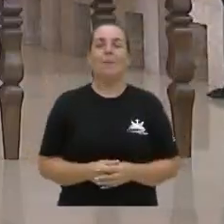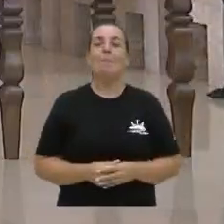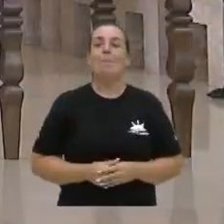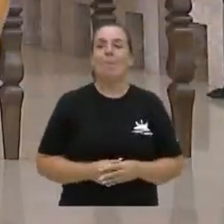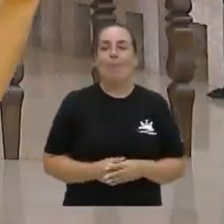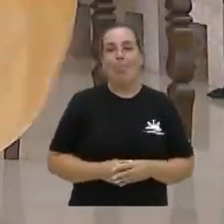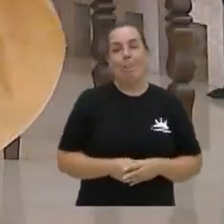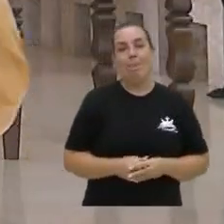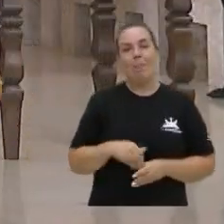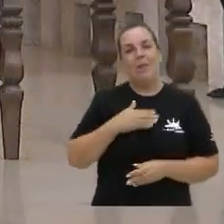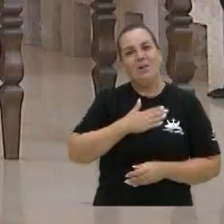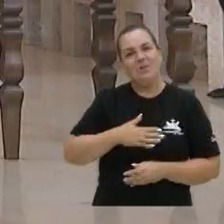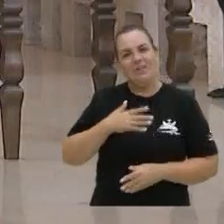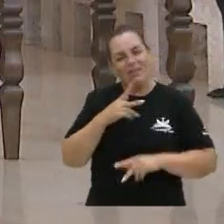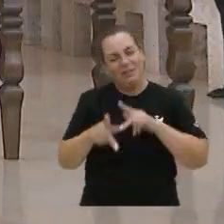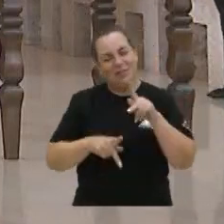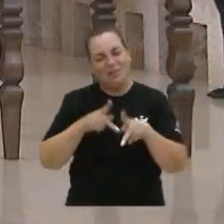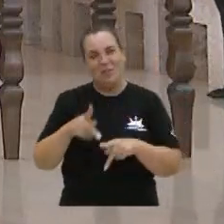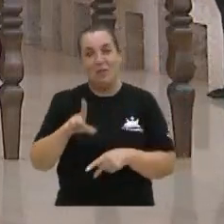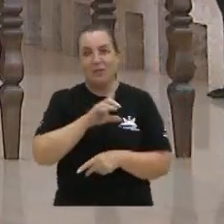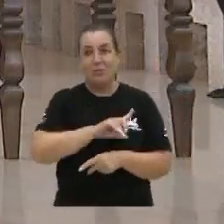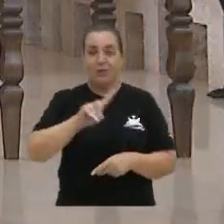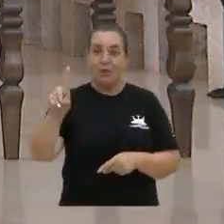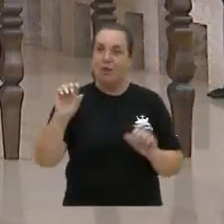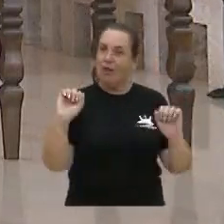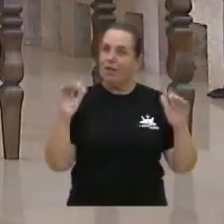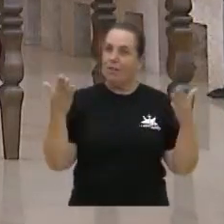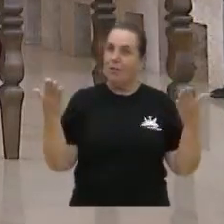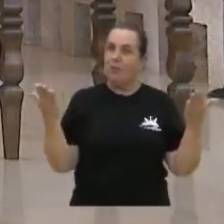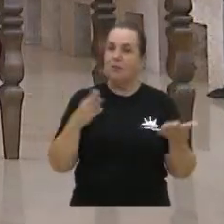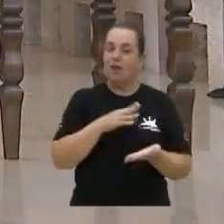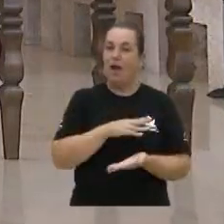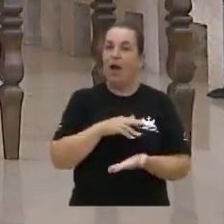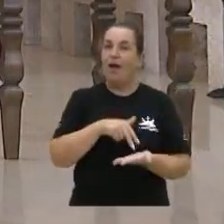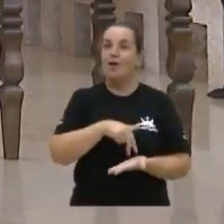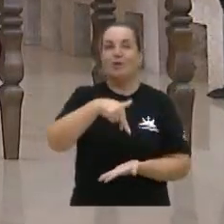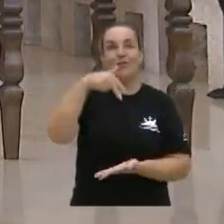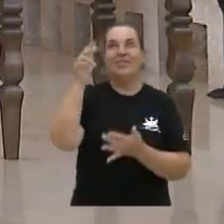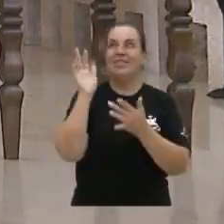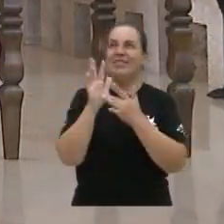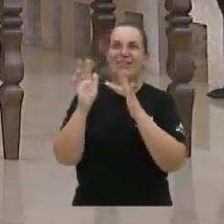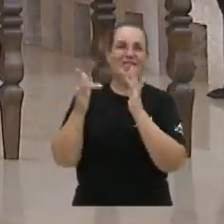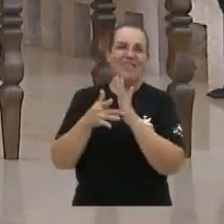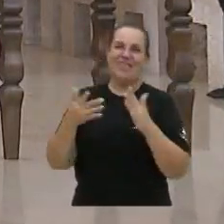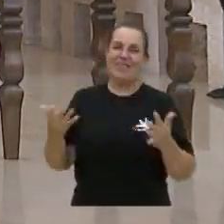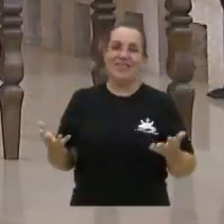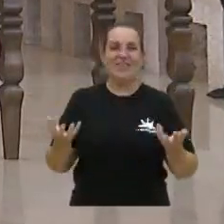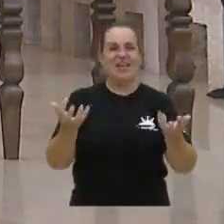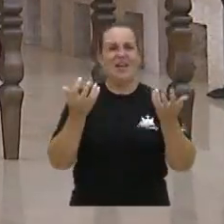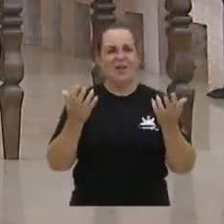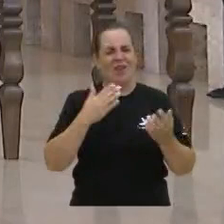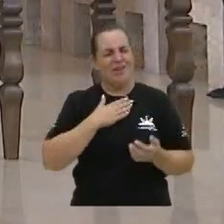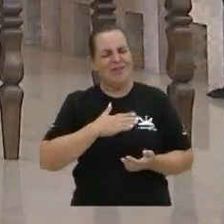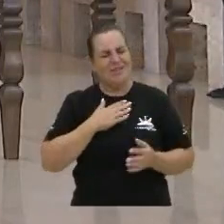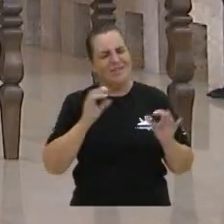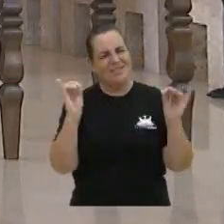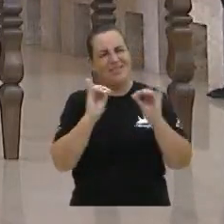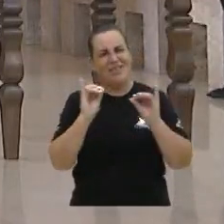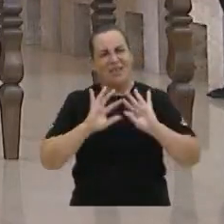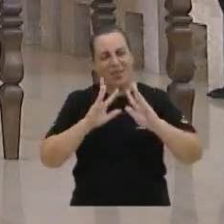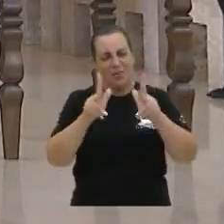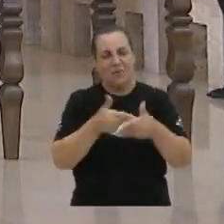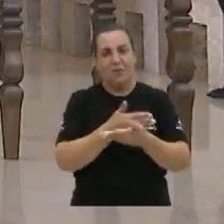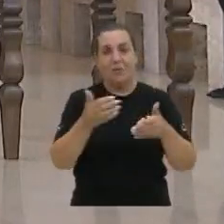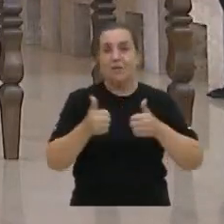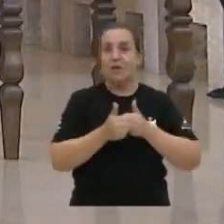aleluia. Querido povo de Deus, celebramos a Páscoa do Senhor. Quero saudar a todos que acompanham pela